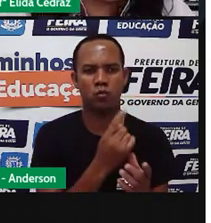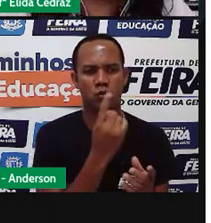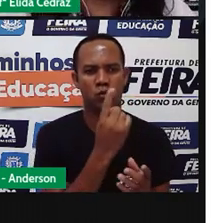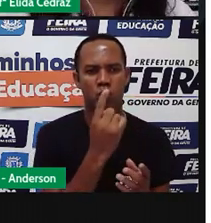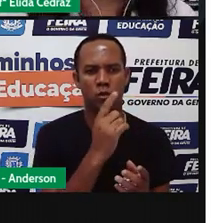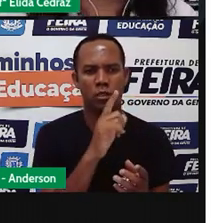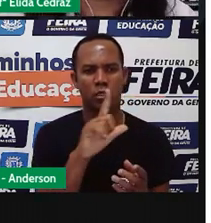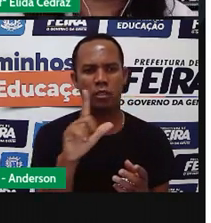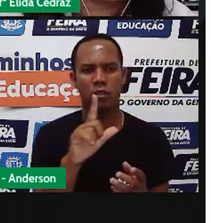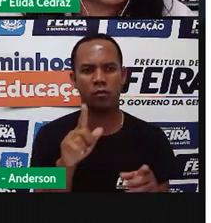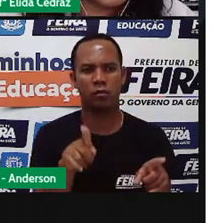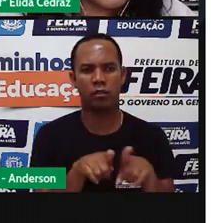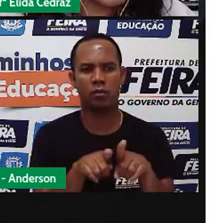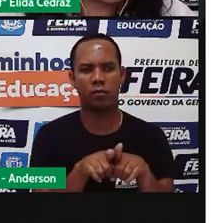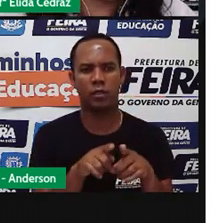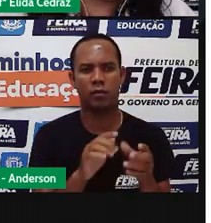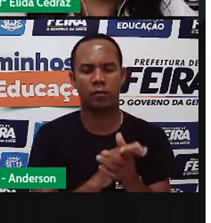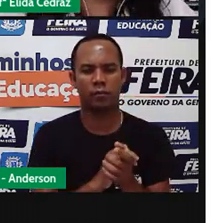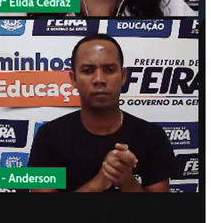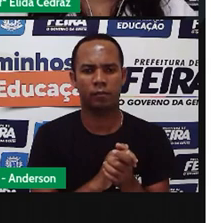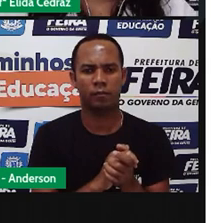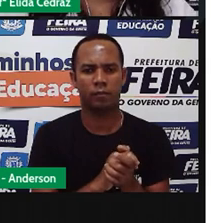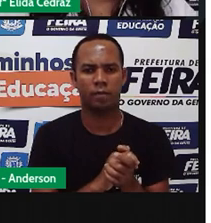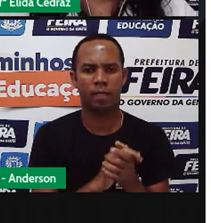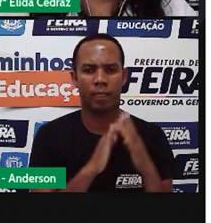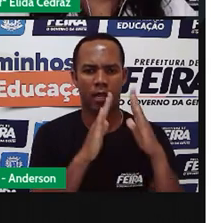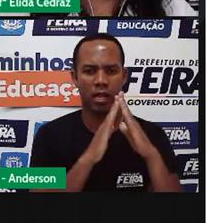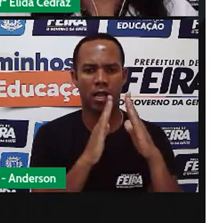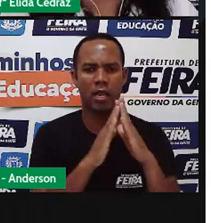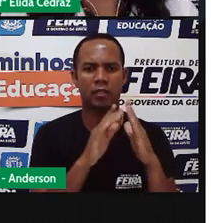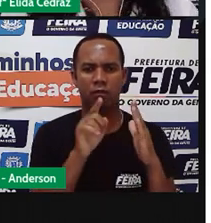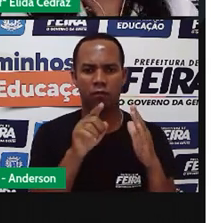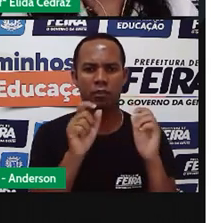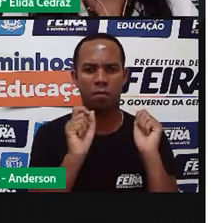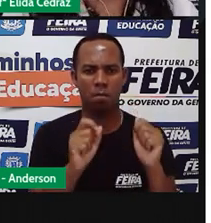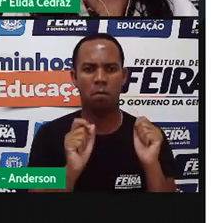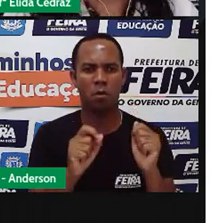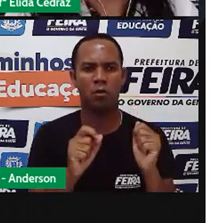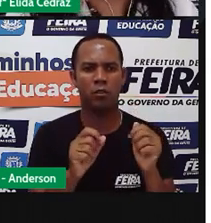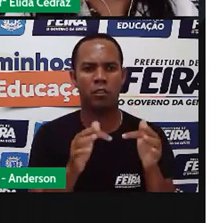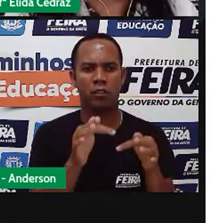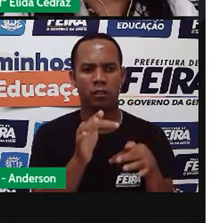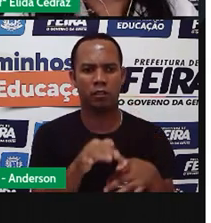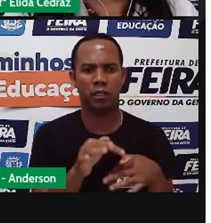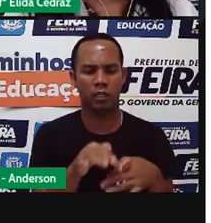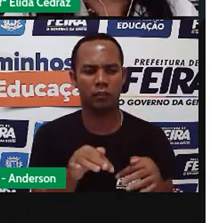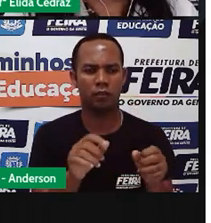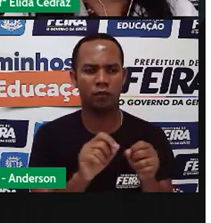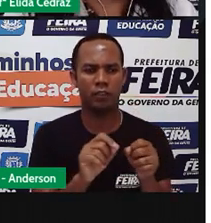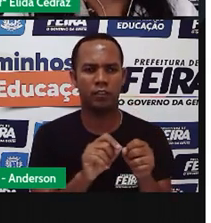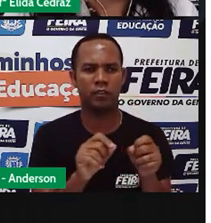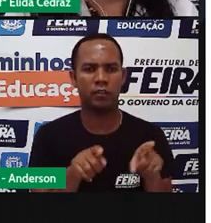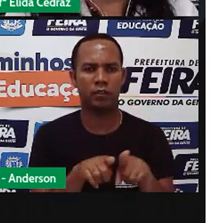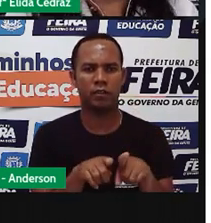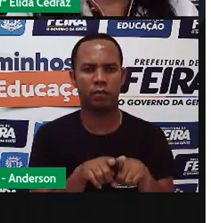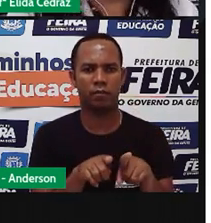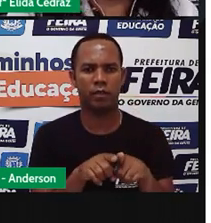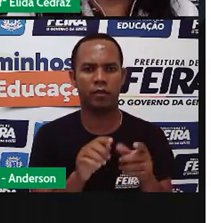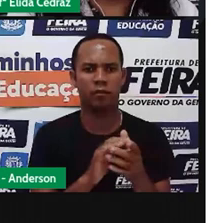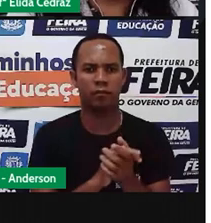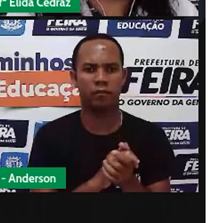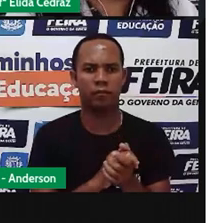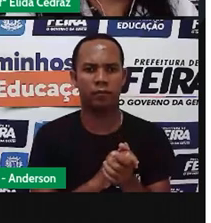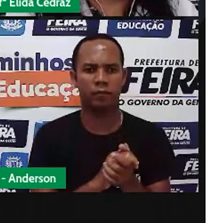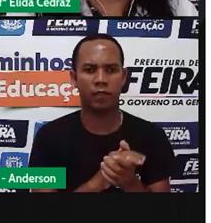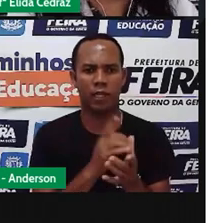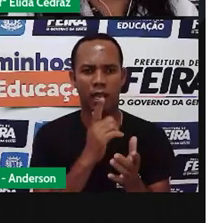litro. Você pode fazer esse teste na sua casa, se você quiser. Você pode utilizar a garrafa PET, a